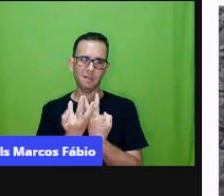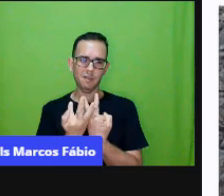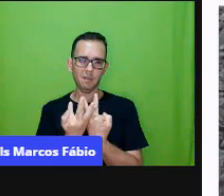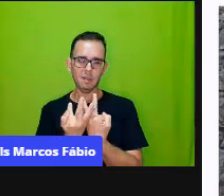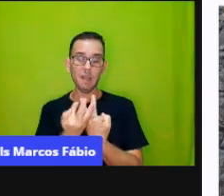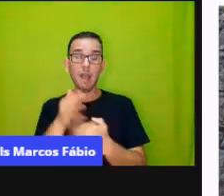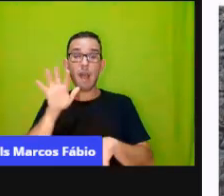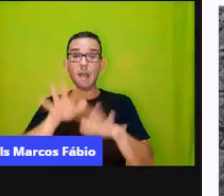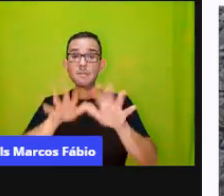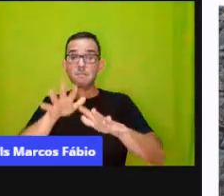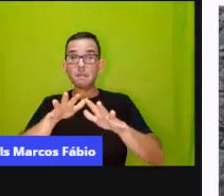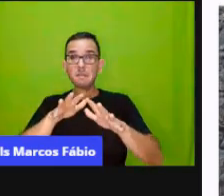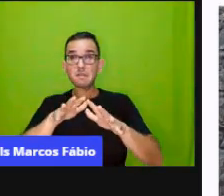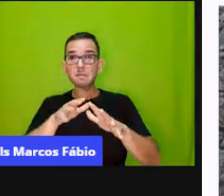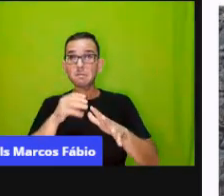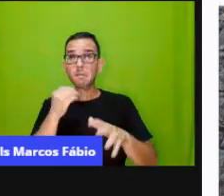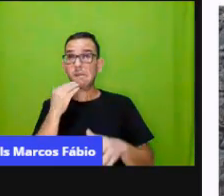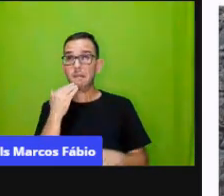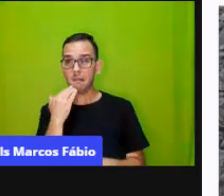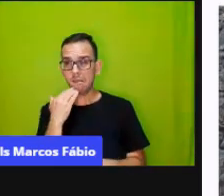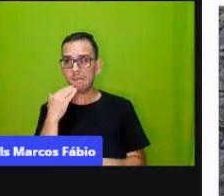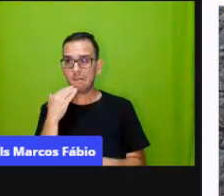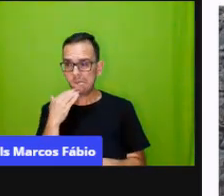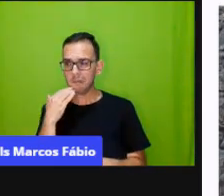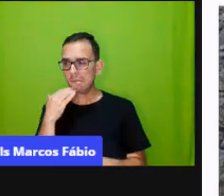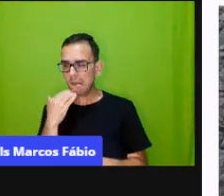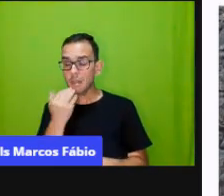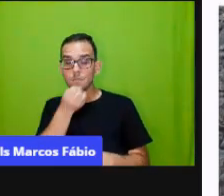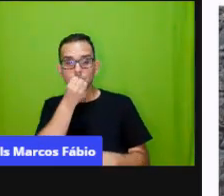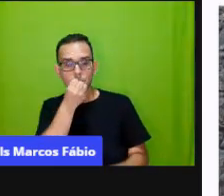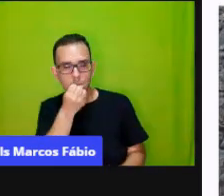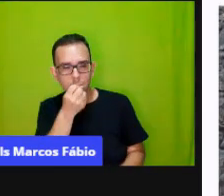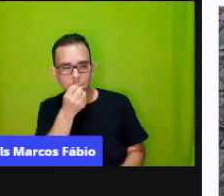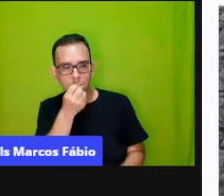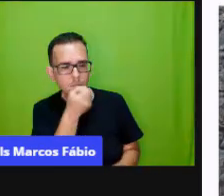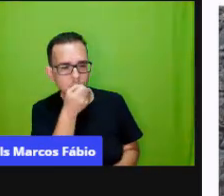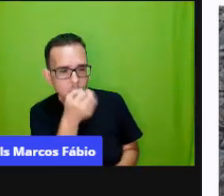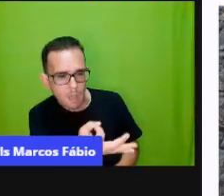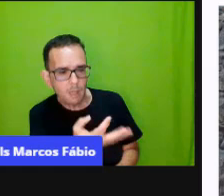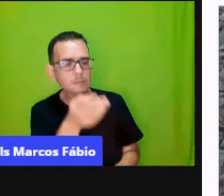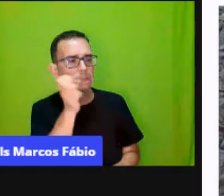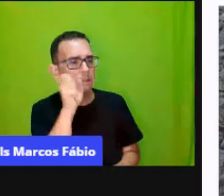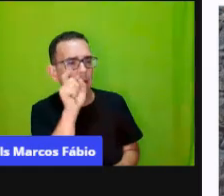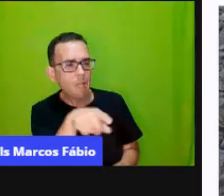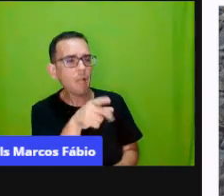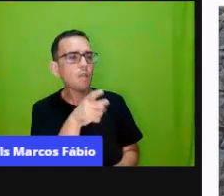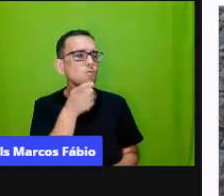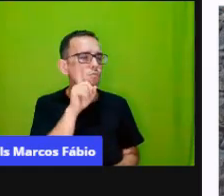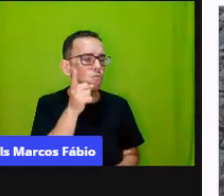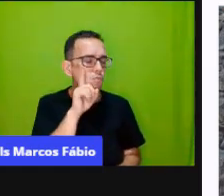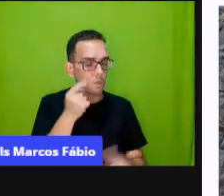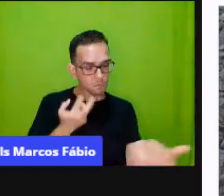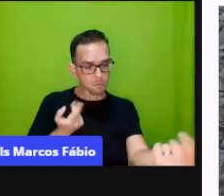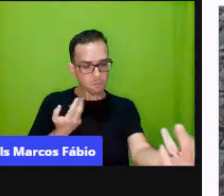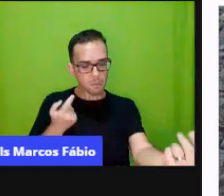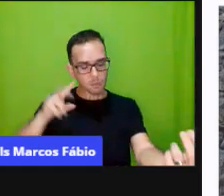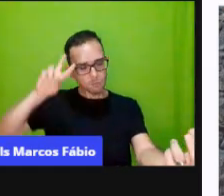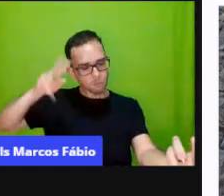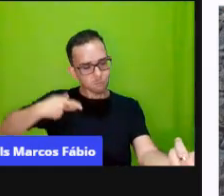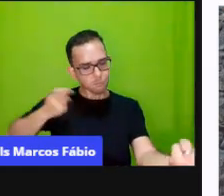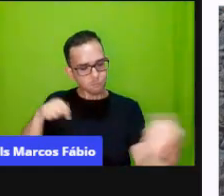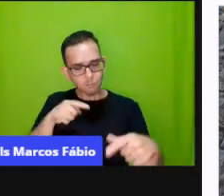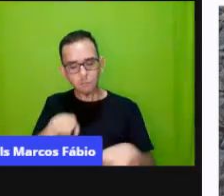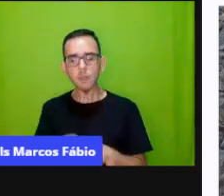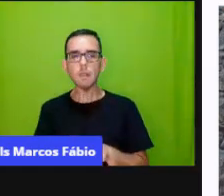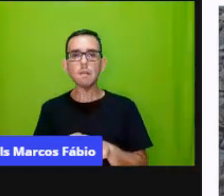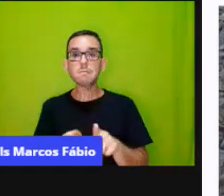confundem e acham que ele vai estar bem alimentado se ele comer as mesmas coisas que o ser humano come. E há muita